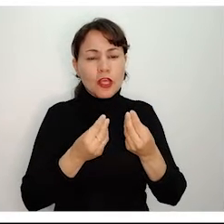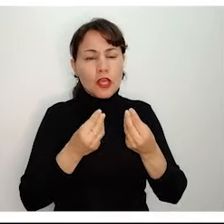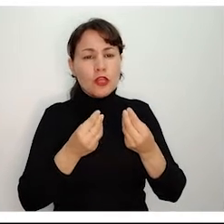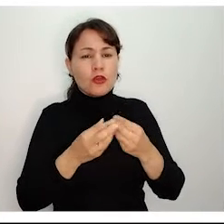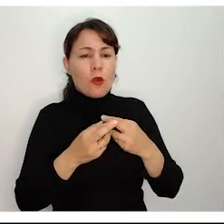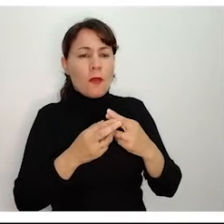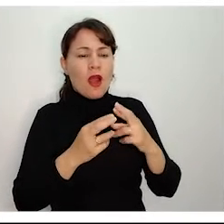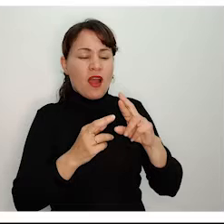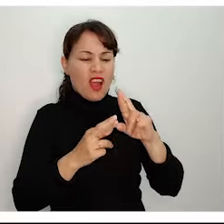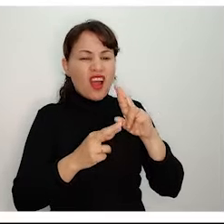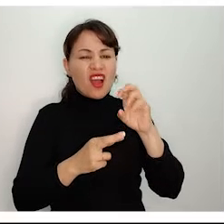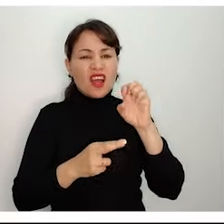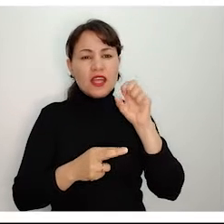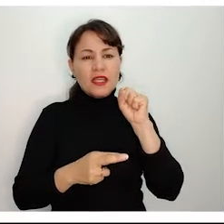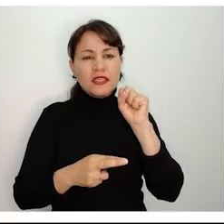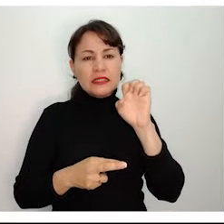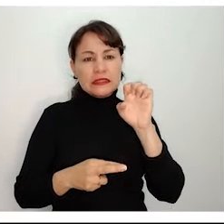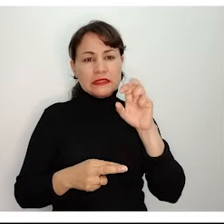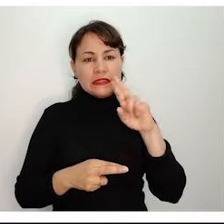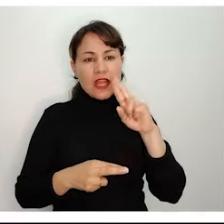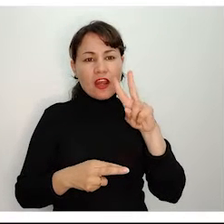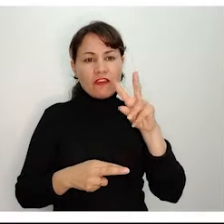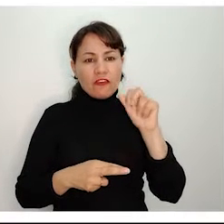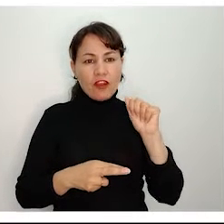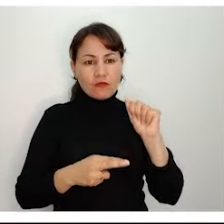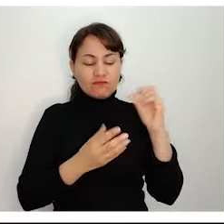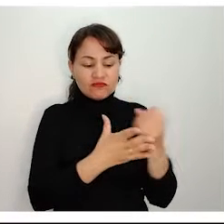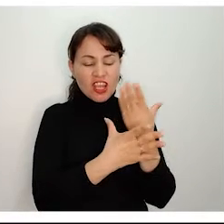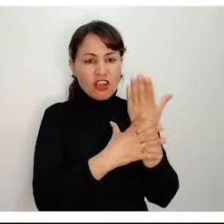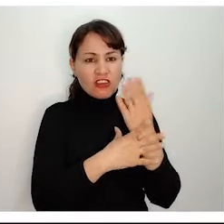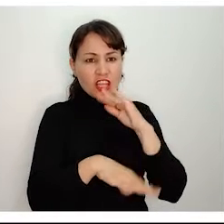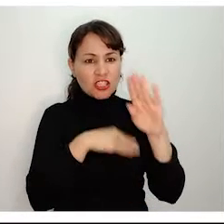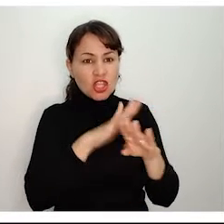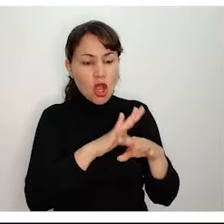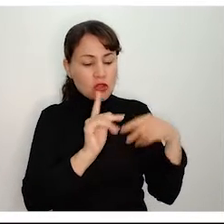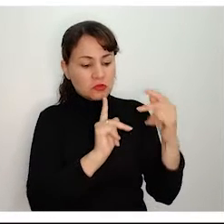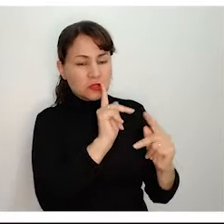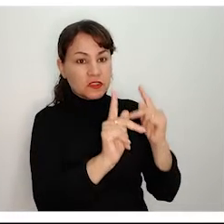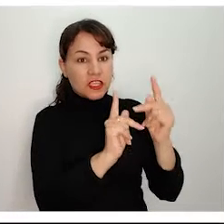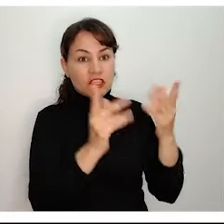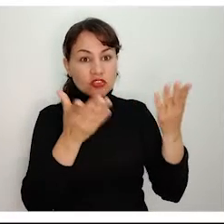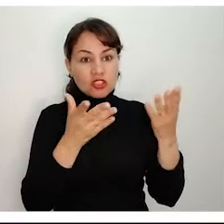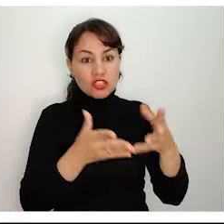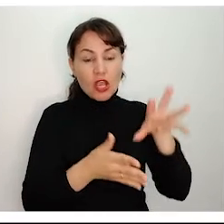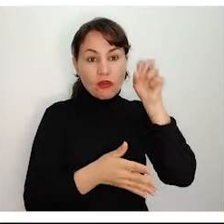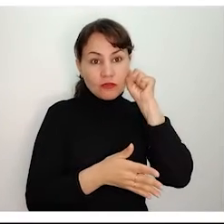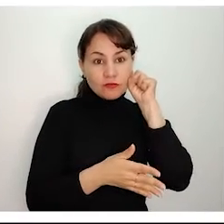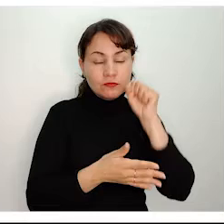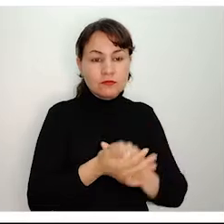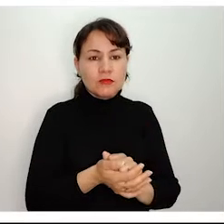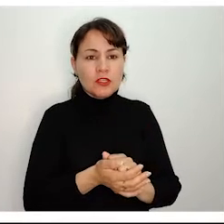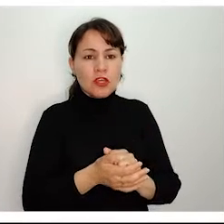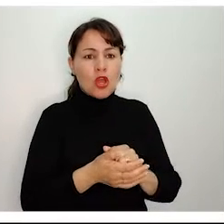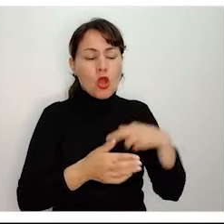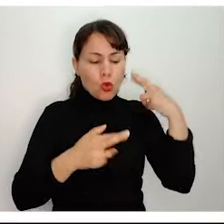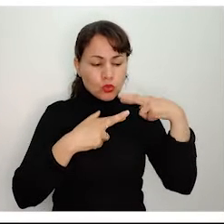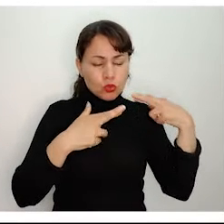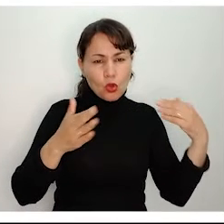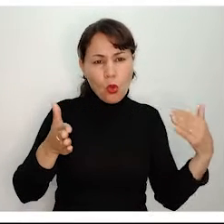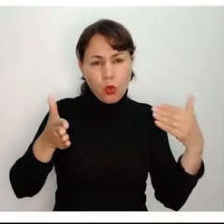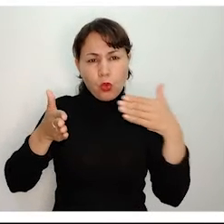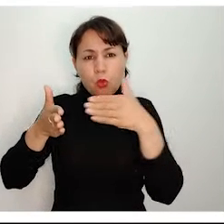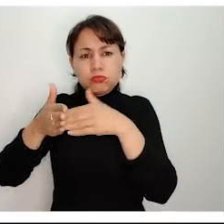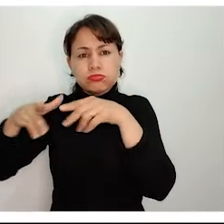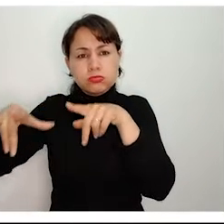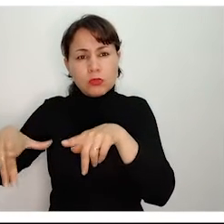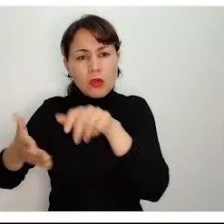entre aspas, uma reserva de segurança, e acontece todo aquele processo que nós vimos. Os neurônios caminham até o